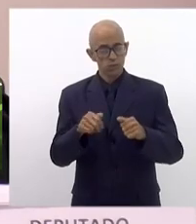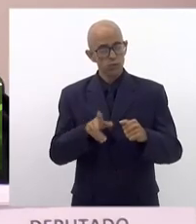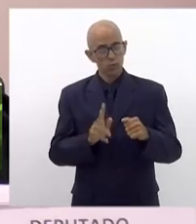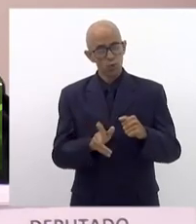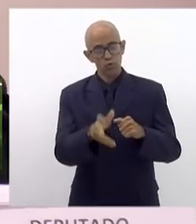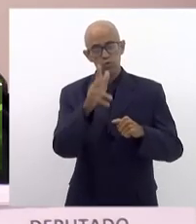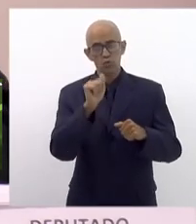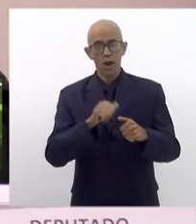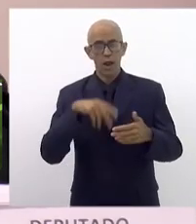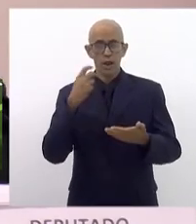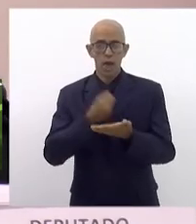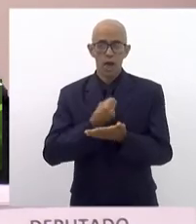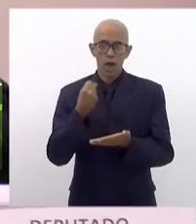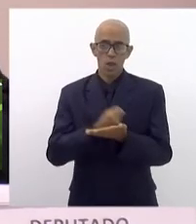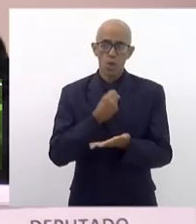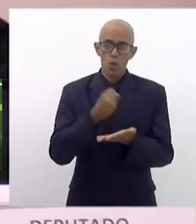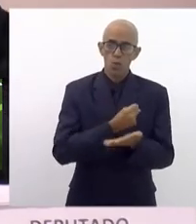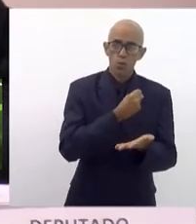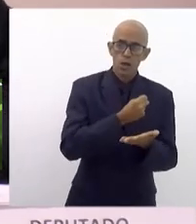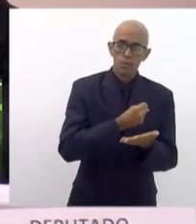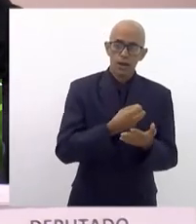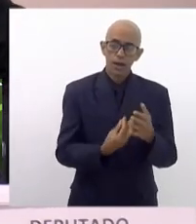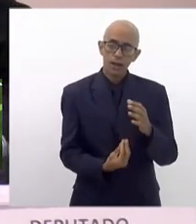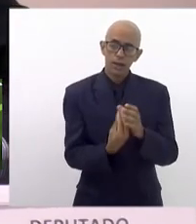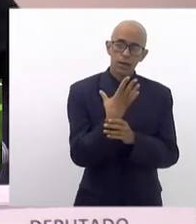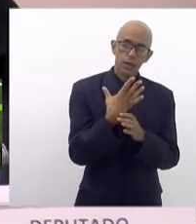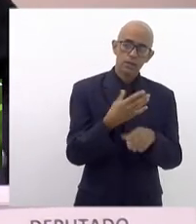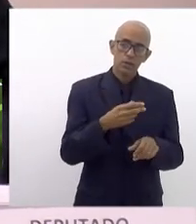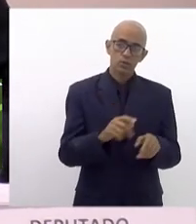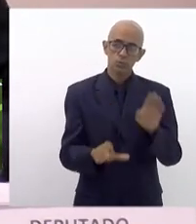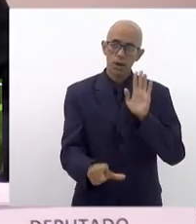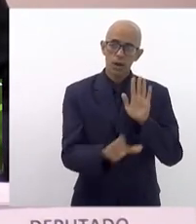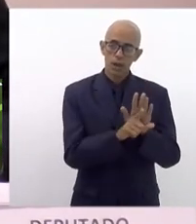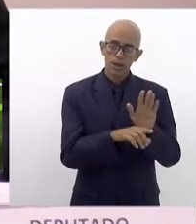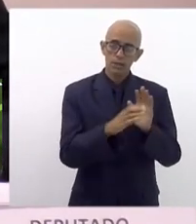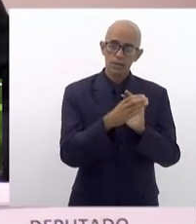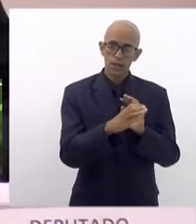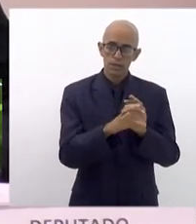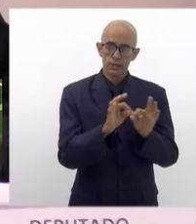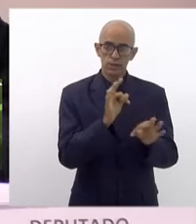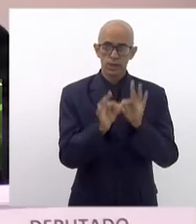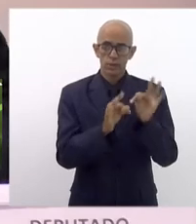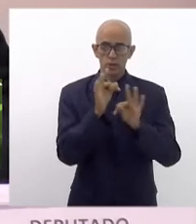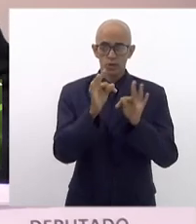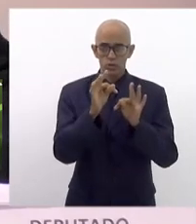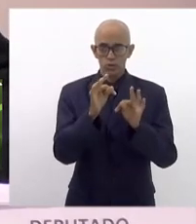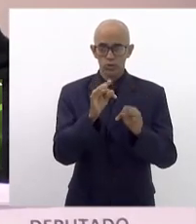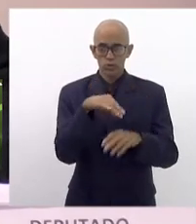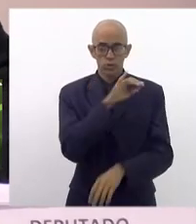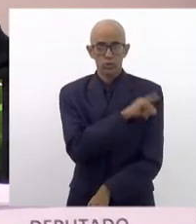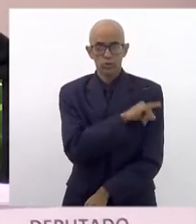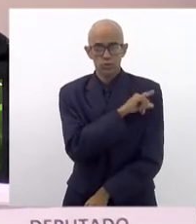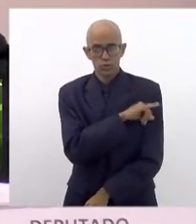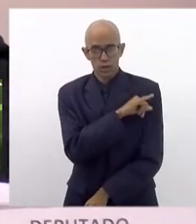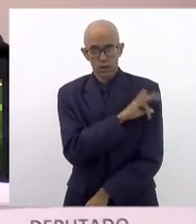luta pela instituição por lei do Sistema Estadual de Ciência, Tecnologia e Inovação do Rio de Janeiro,